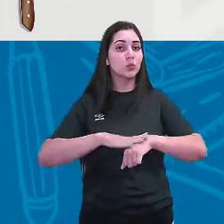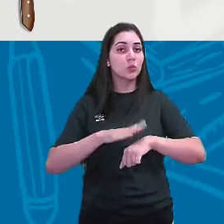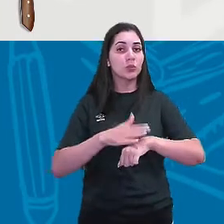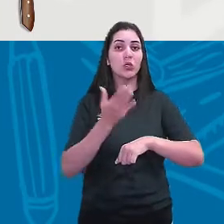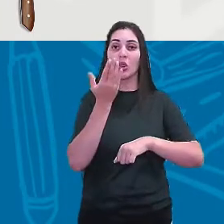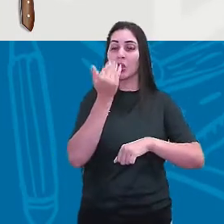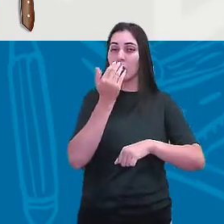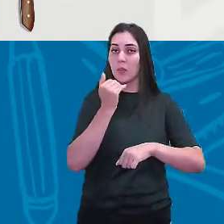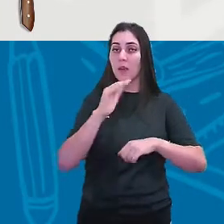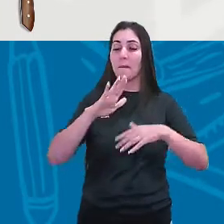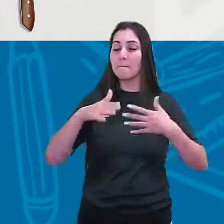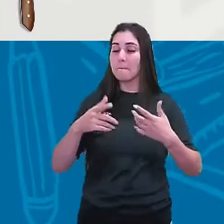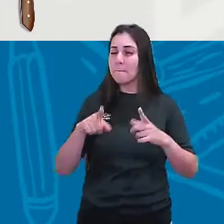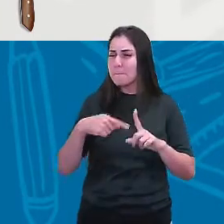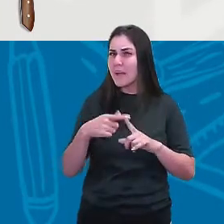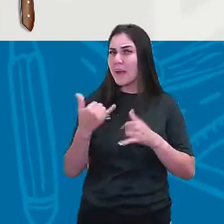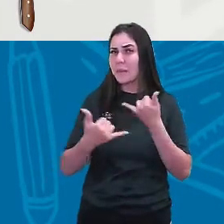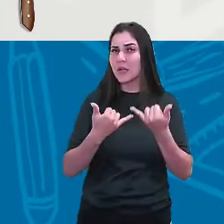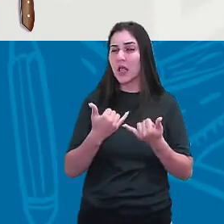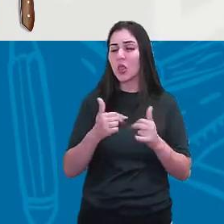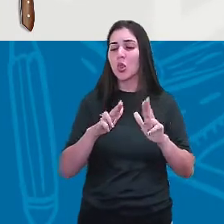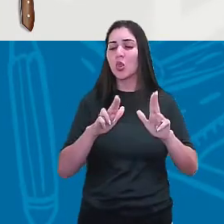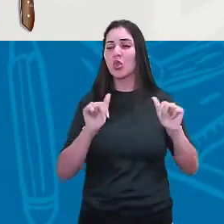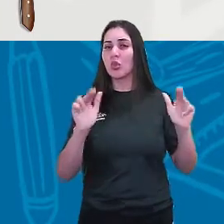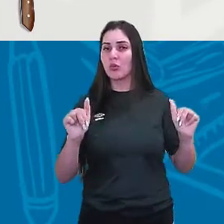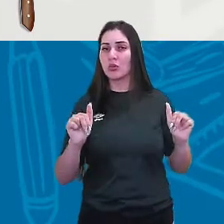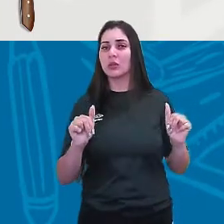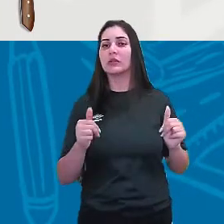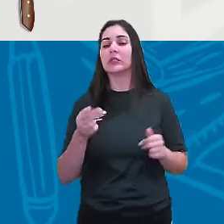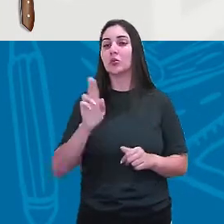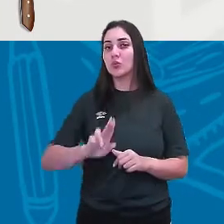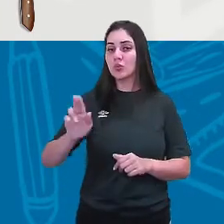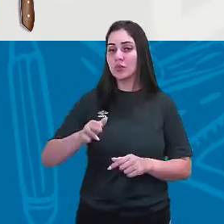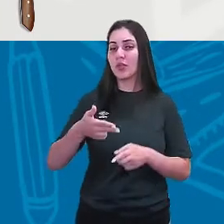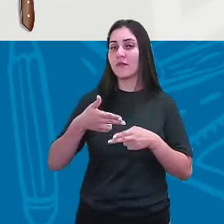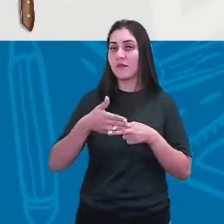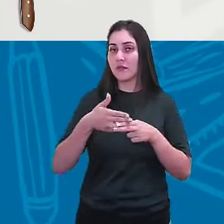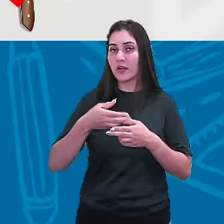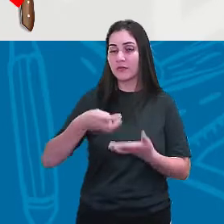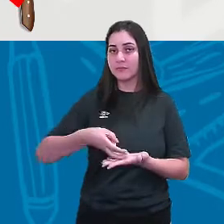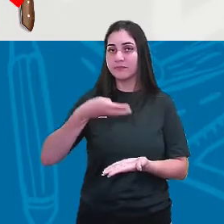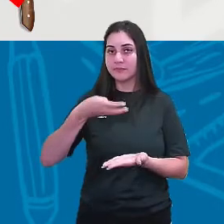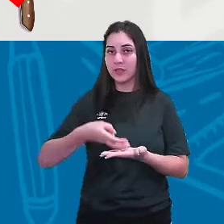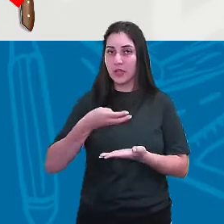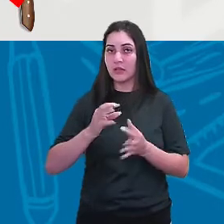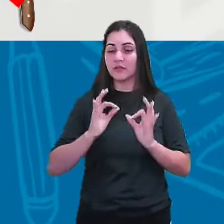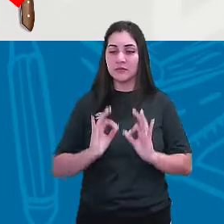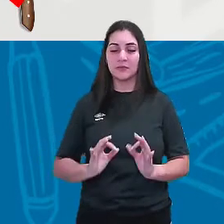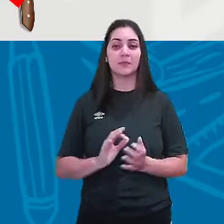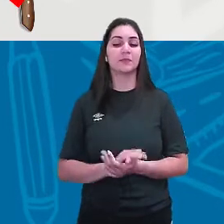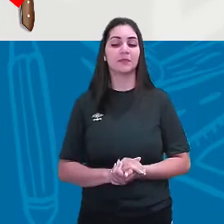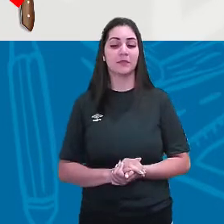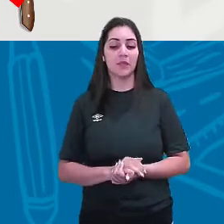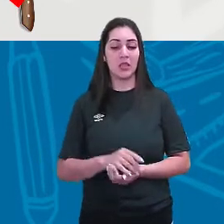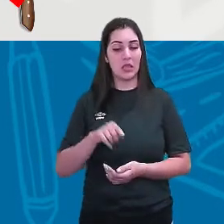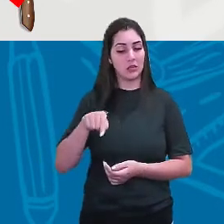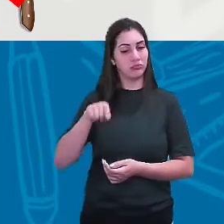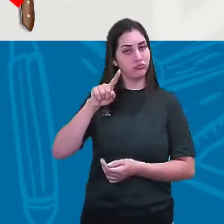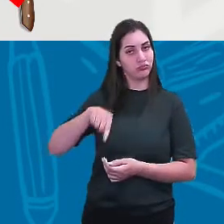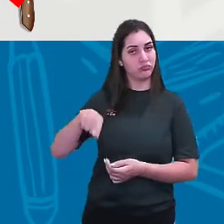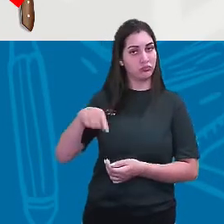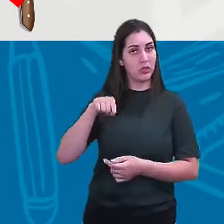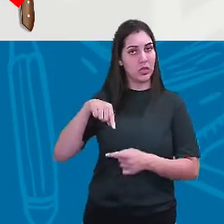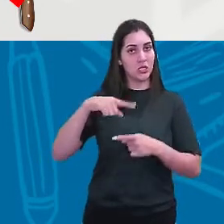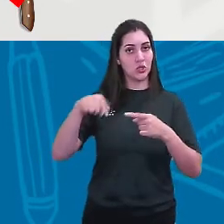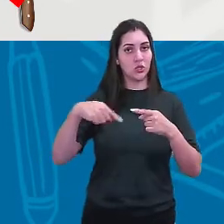para brincar, jamais vocês podem estar utilizando facas e garfos, tá certo? Portanto, aí esse tipo aí de